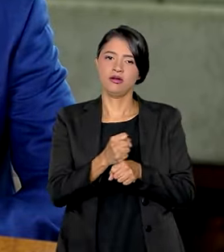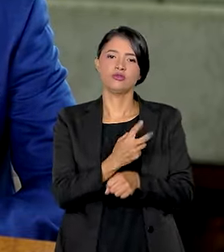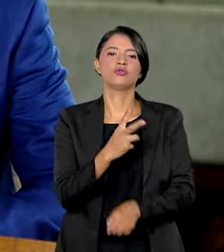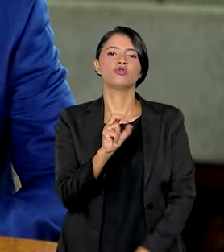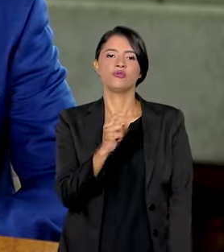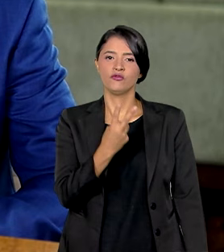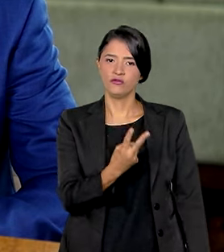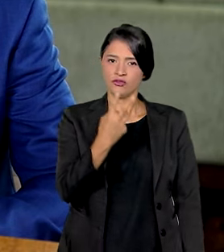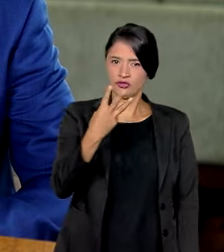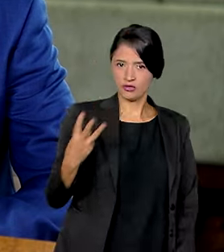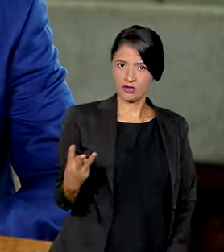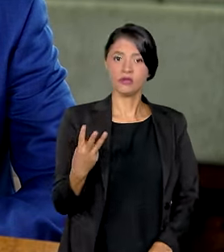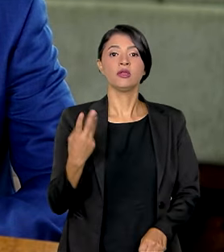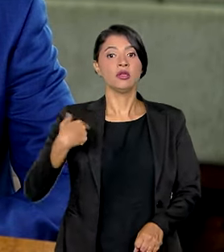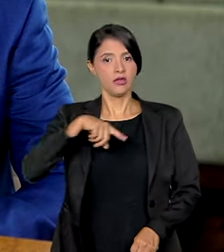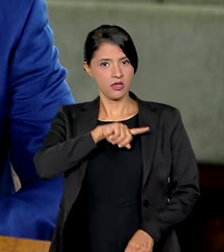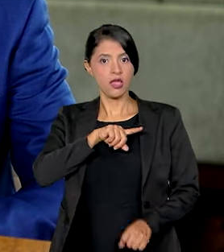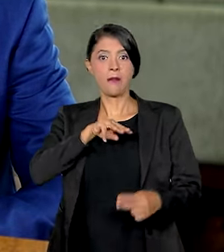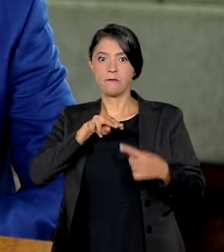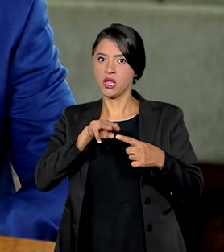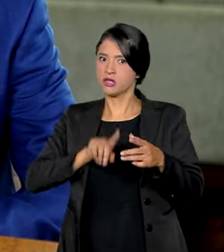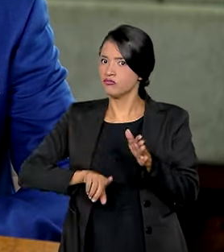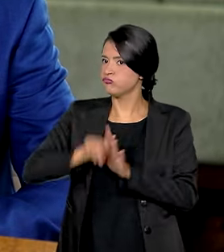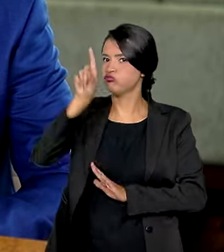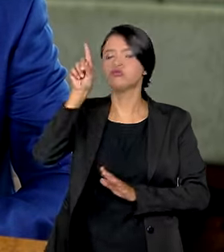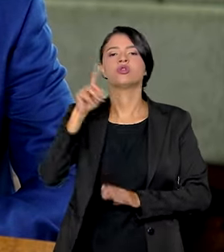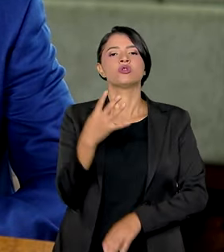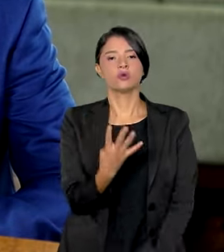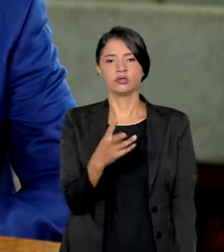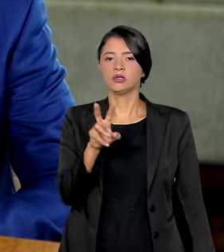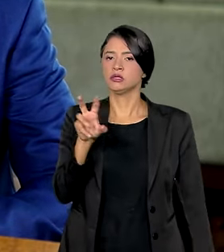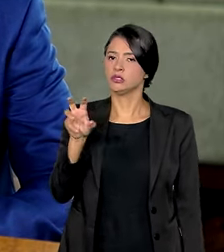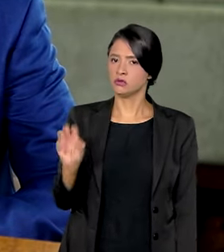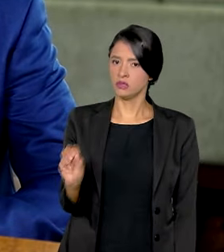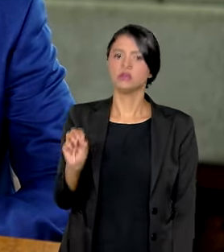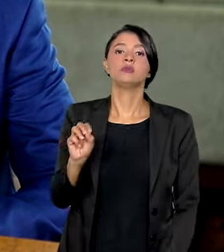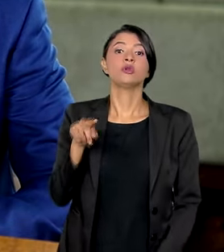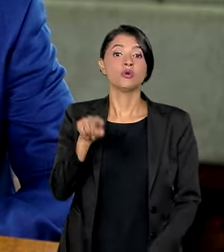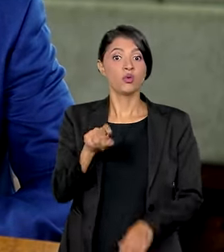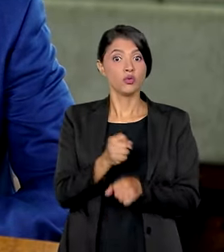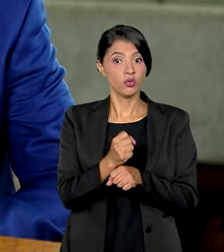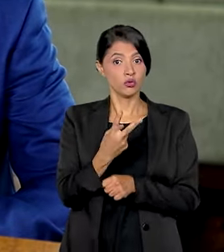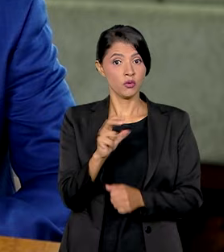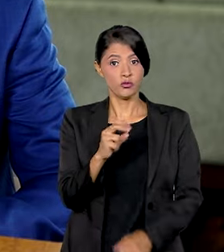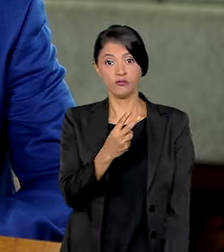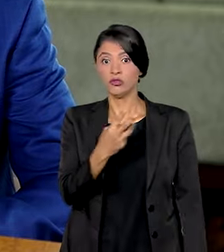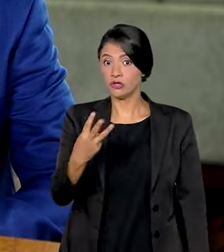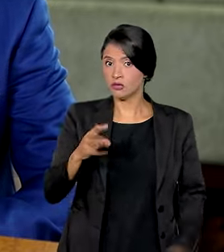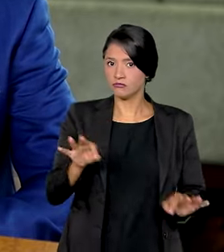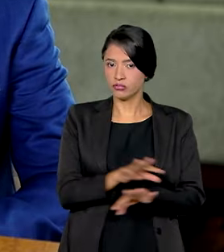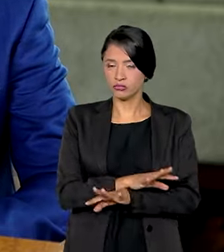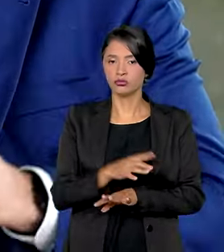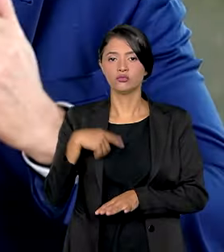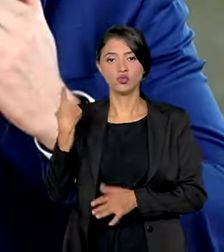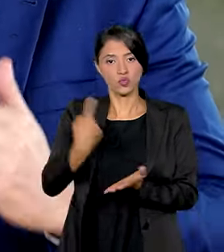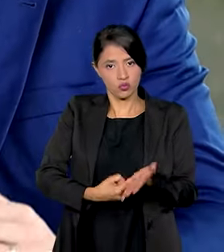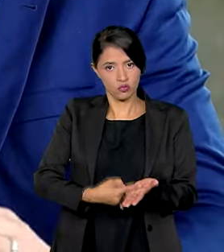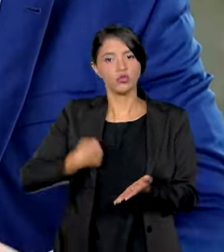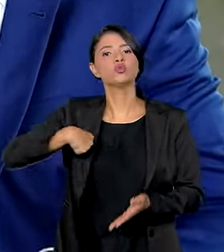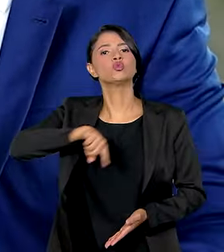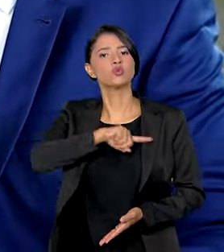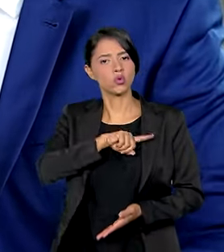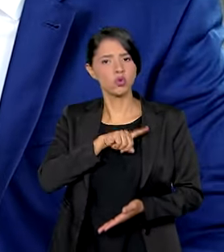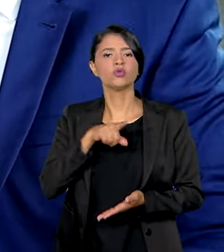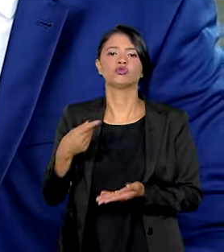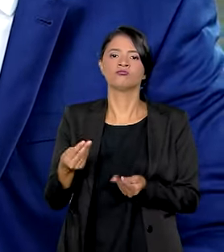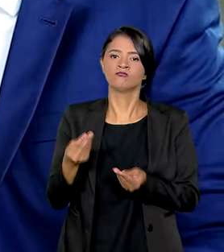no ano de 2023 e nós vamos bater a meta de 450 mil só no ano de 2023. O nosso